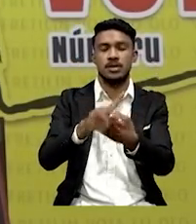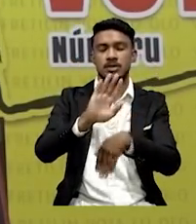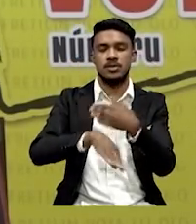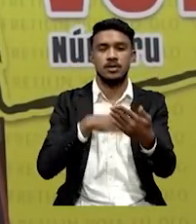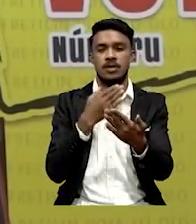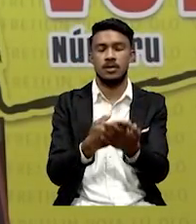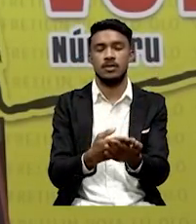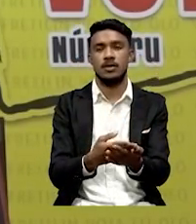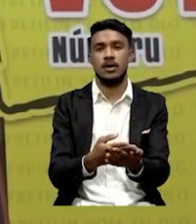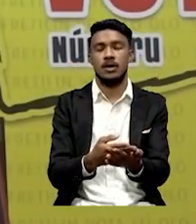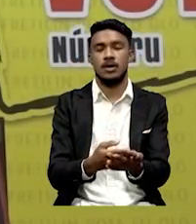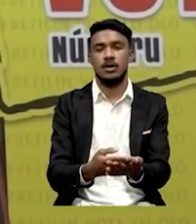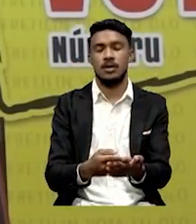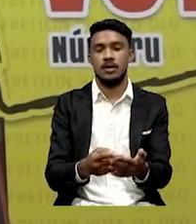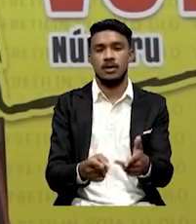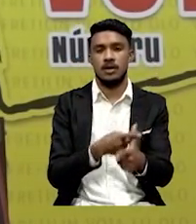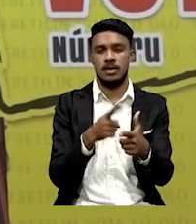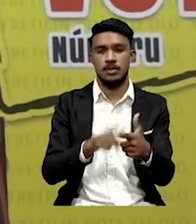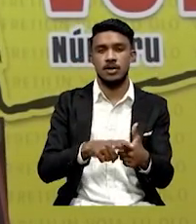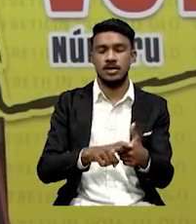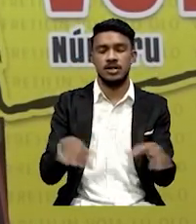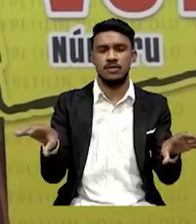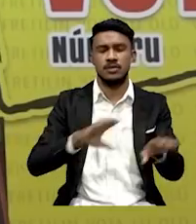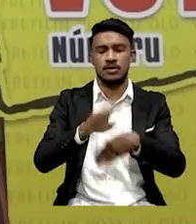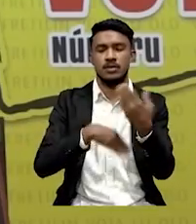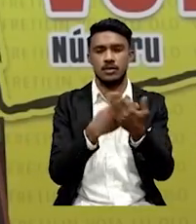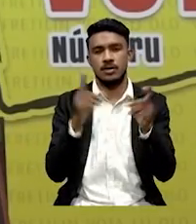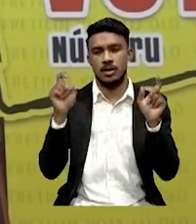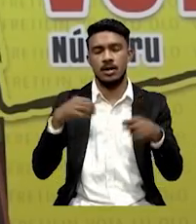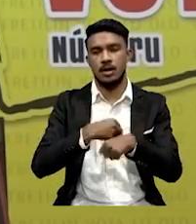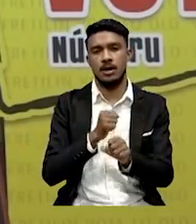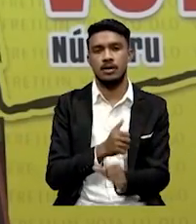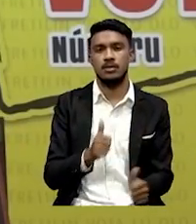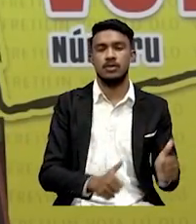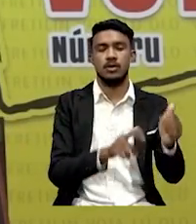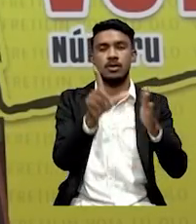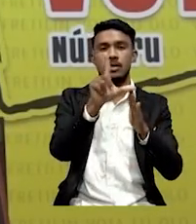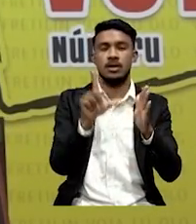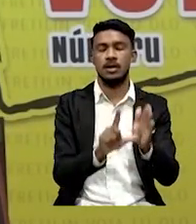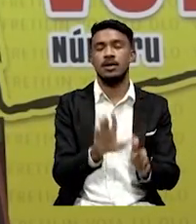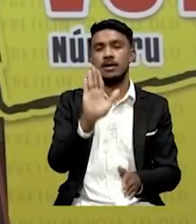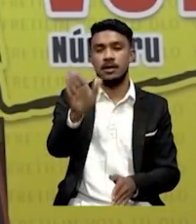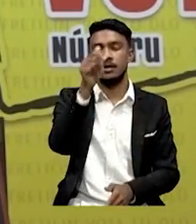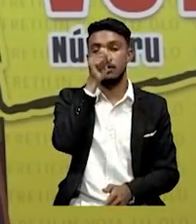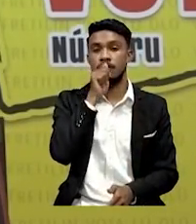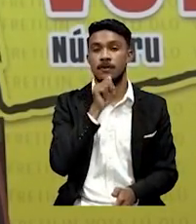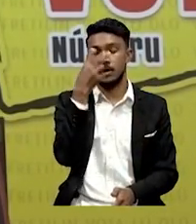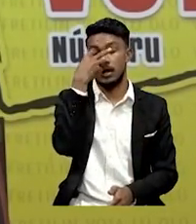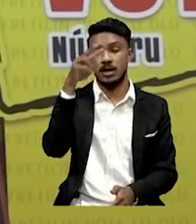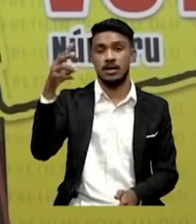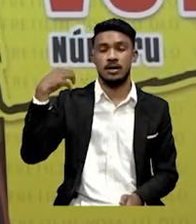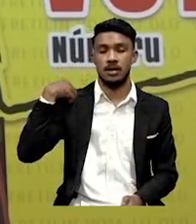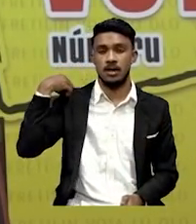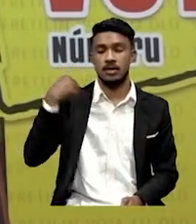kata processo sirne tenga halo tuir lei nia nonok hare candidato balu honi